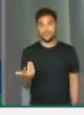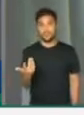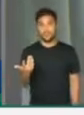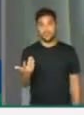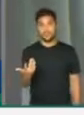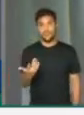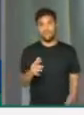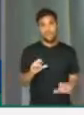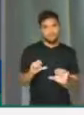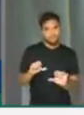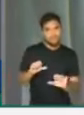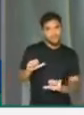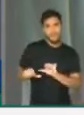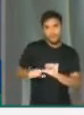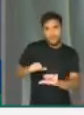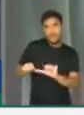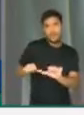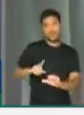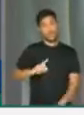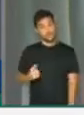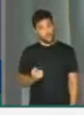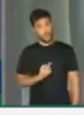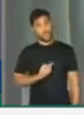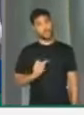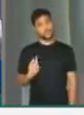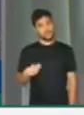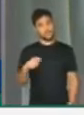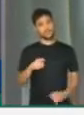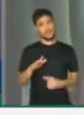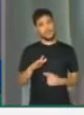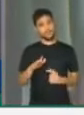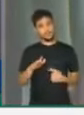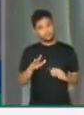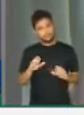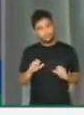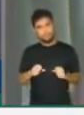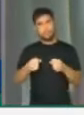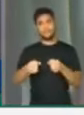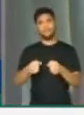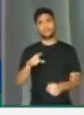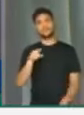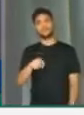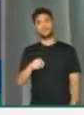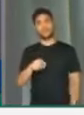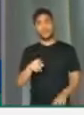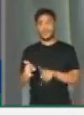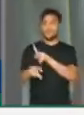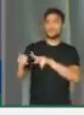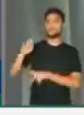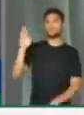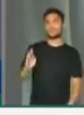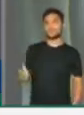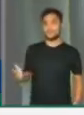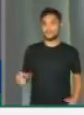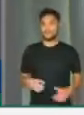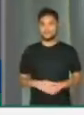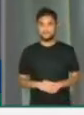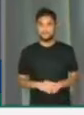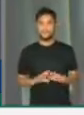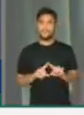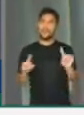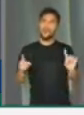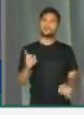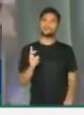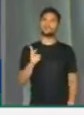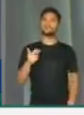que vai mudando e que nós precisamos aqui ter reações agudas em defesa do povo brasileiro. Mas para dar